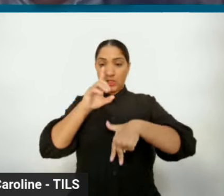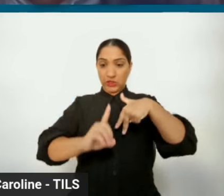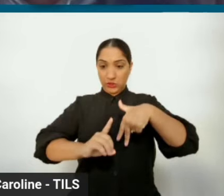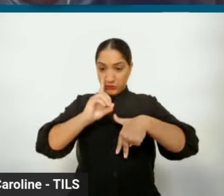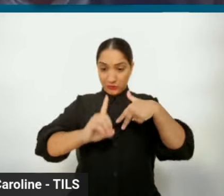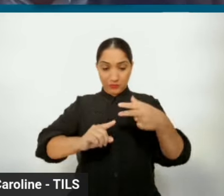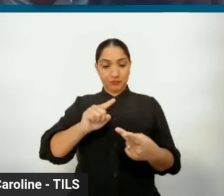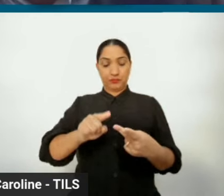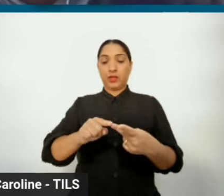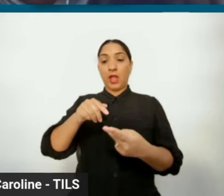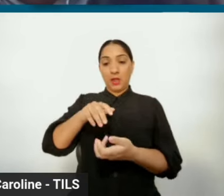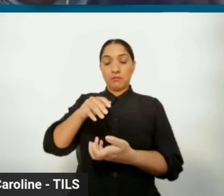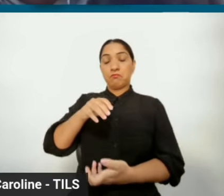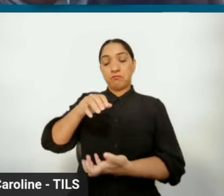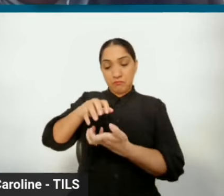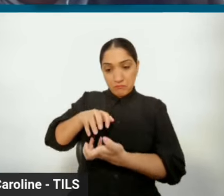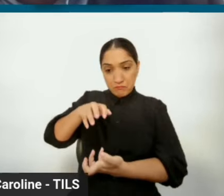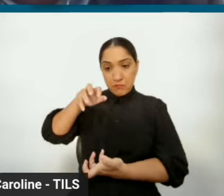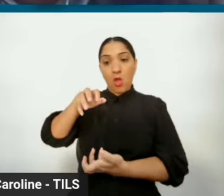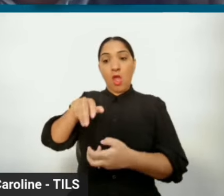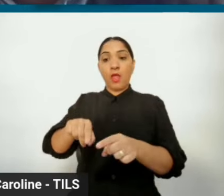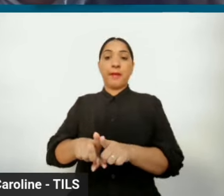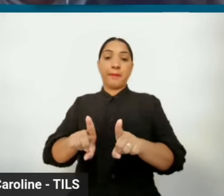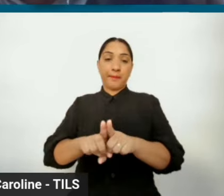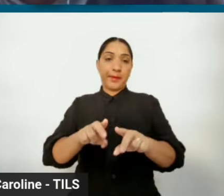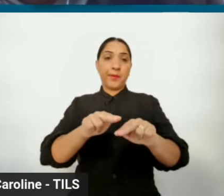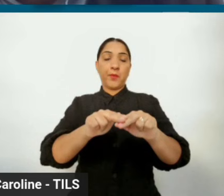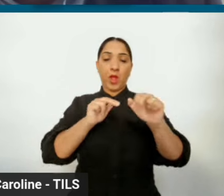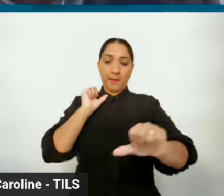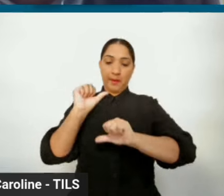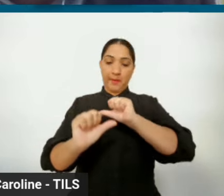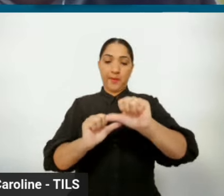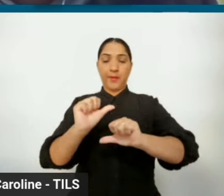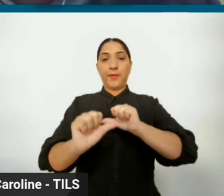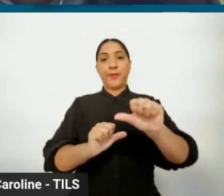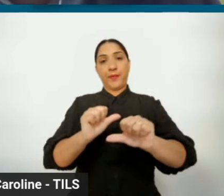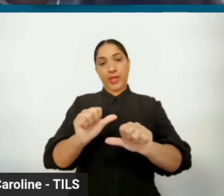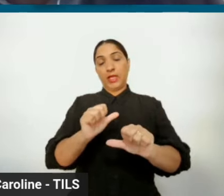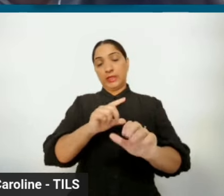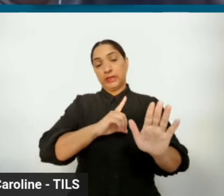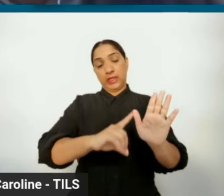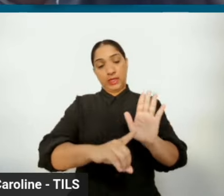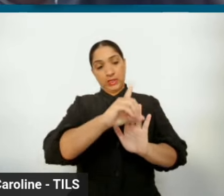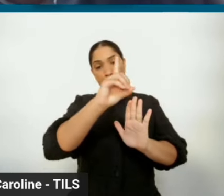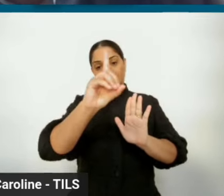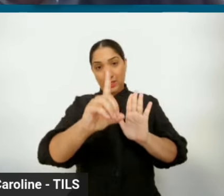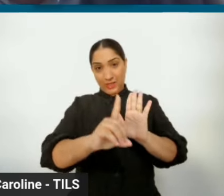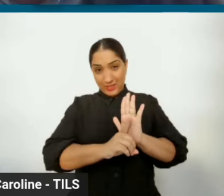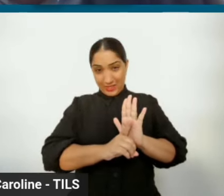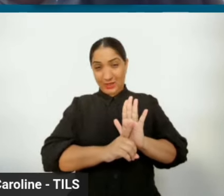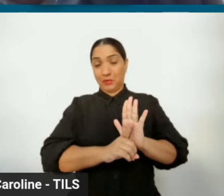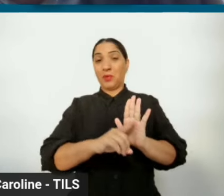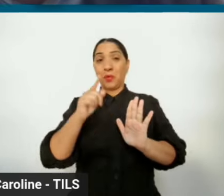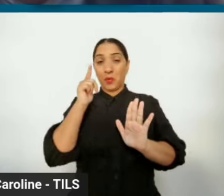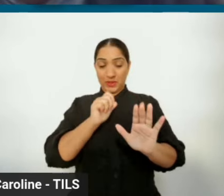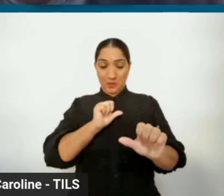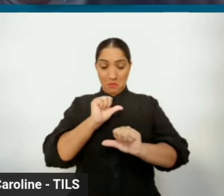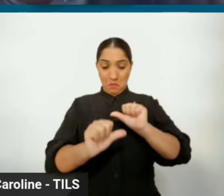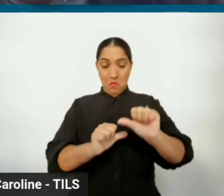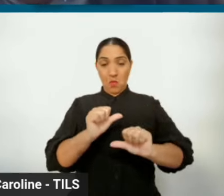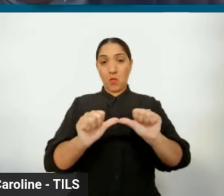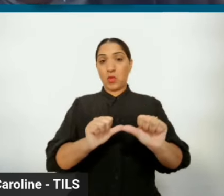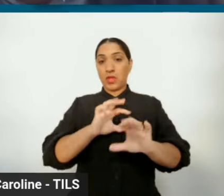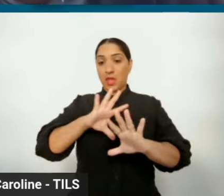idosos, enfim, por conta de alterações no decreto que disciplina a composição do CONAD.